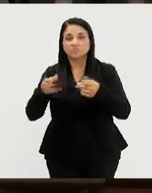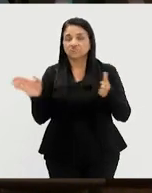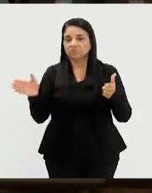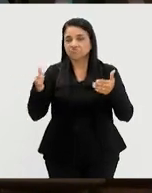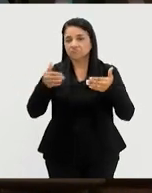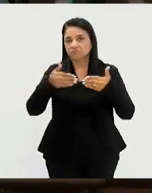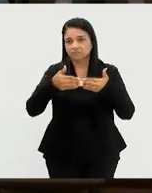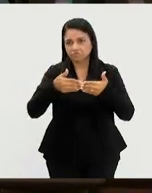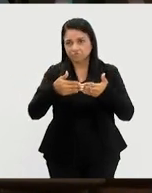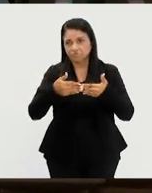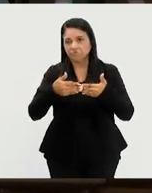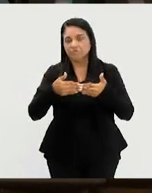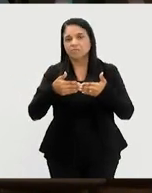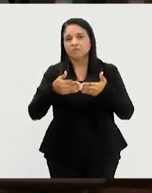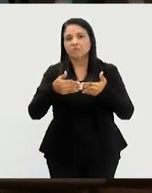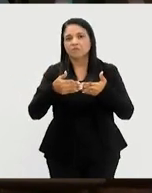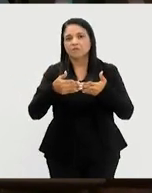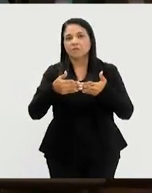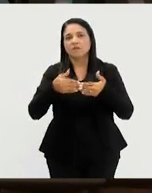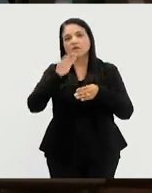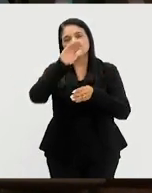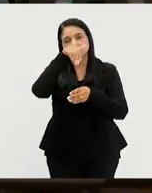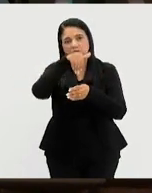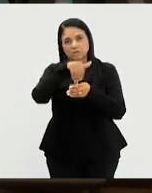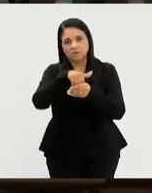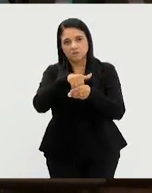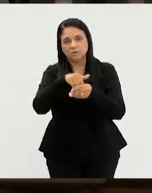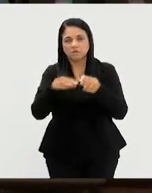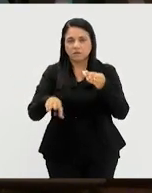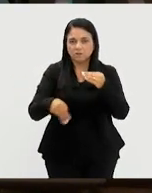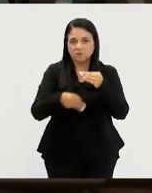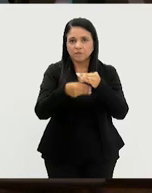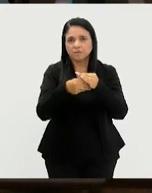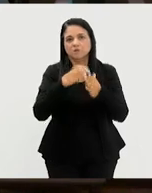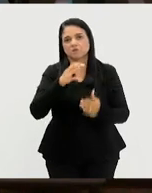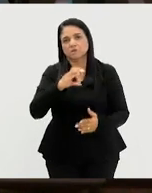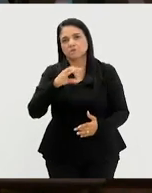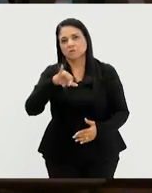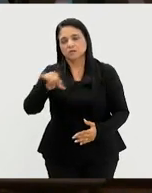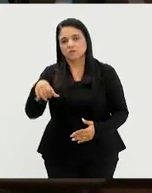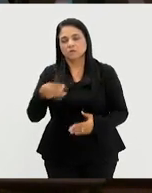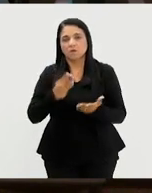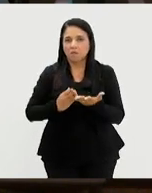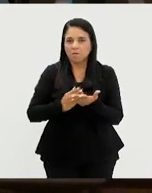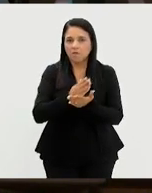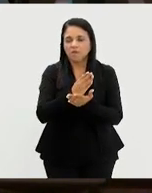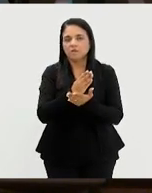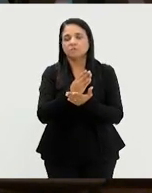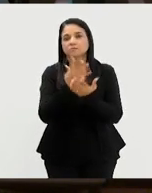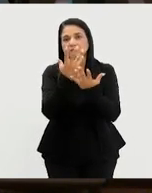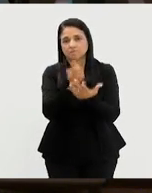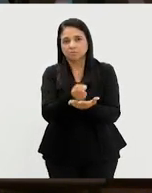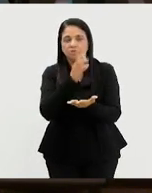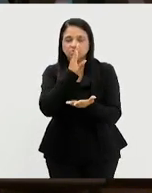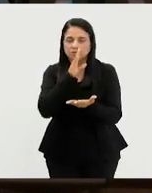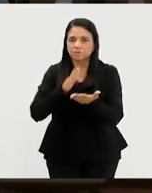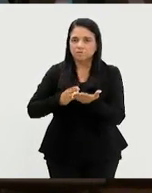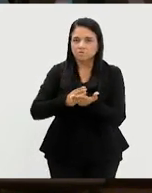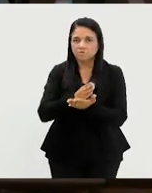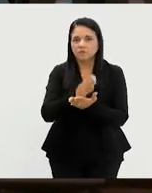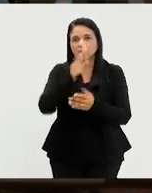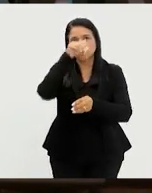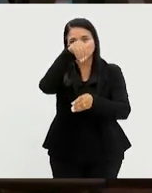discutir encerrada a discussão em votação as emendas da ccj senhores que aprova permane como estão aprovado em